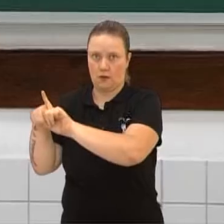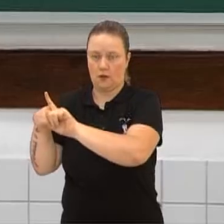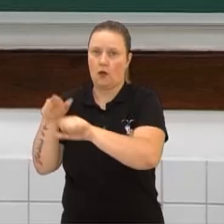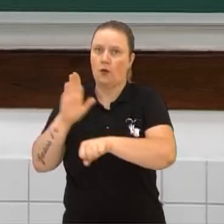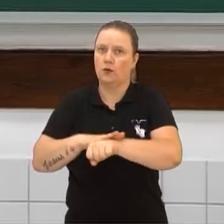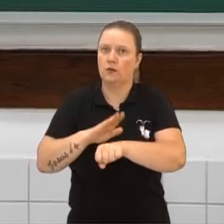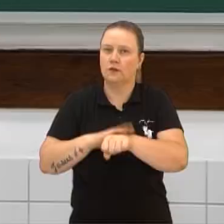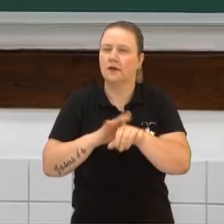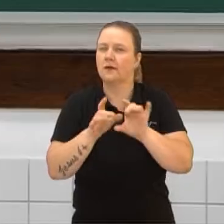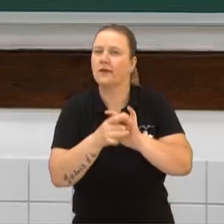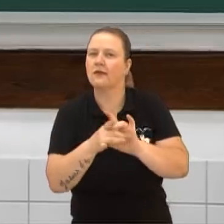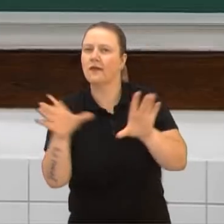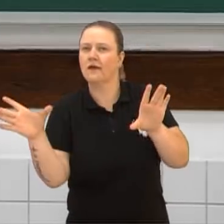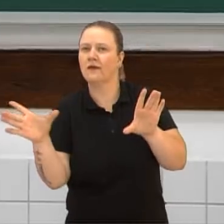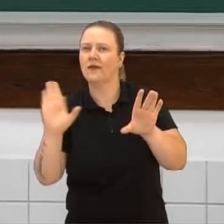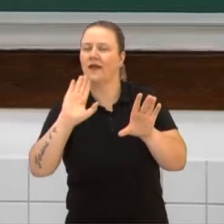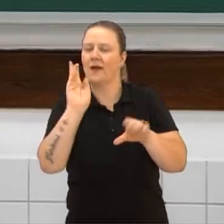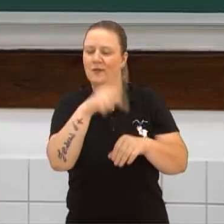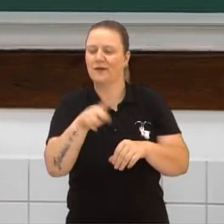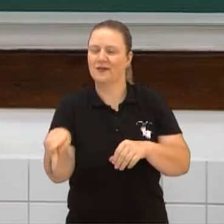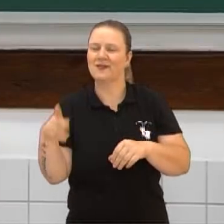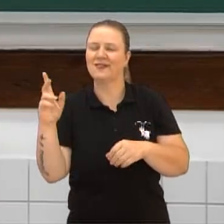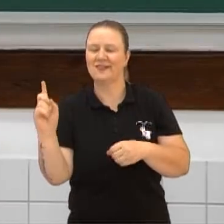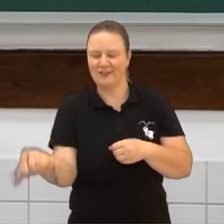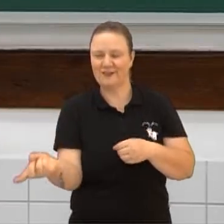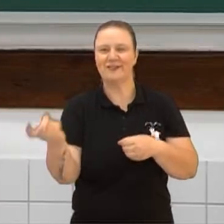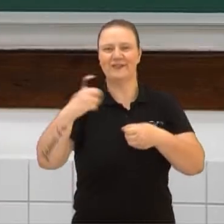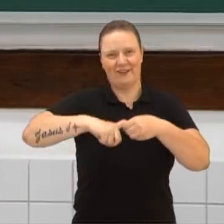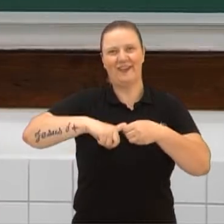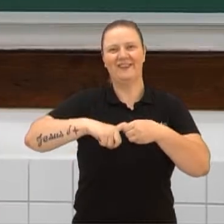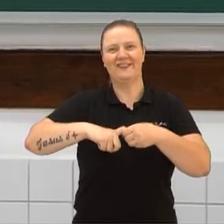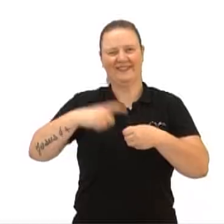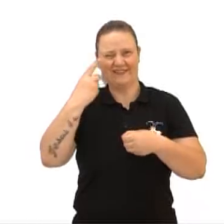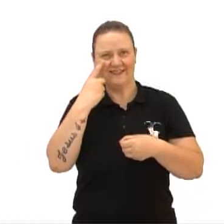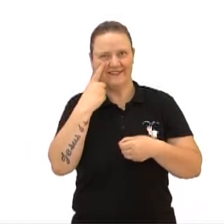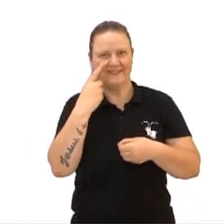e a professora já retorna aqui para a gente verificar qual que é o título, hein?